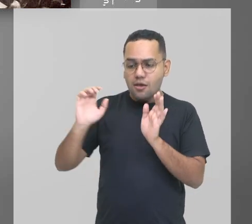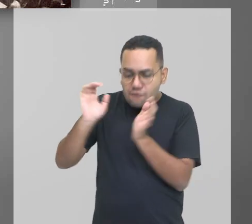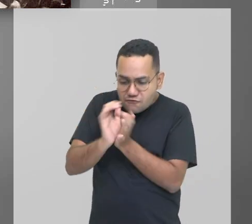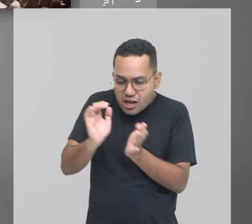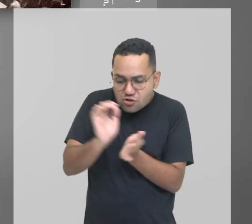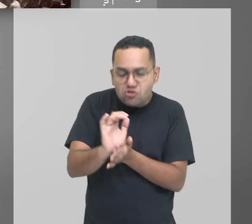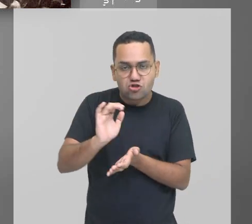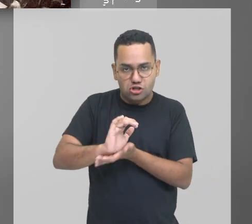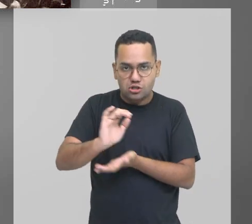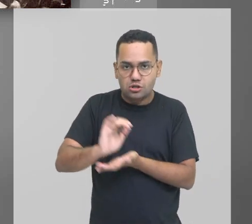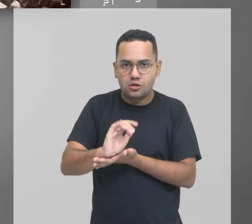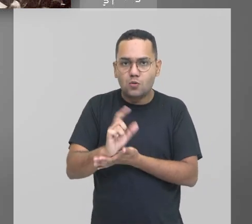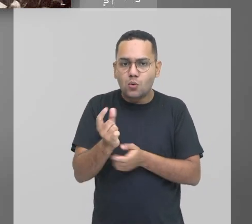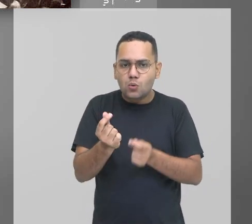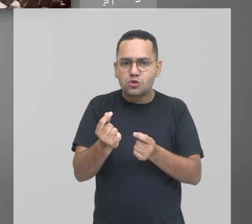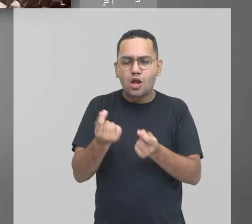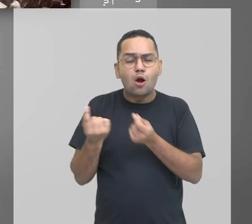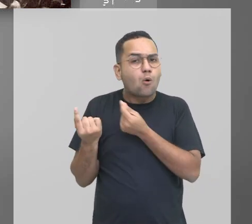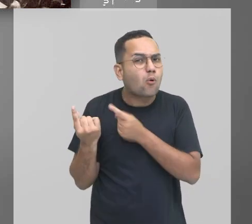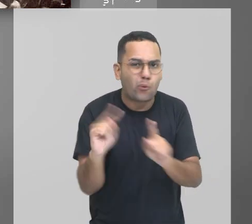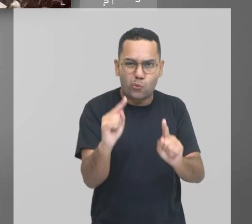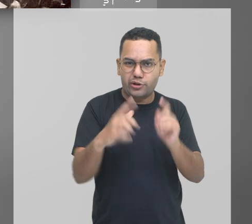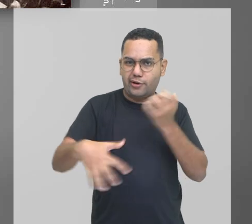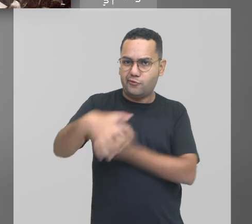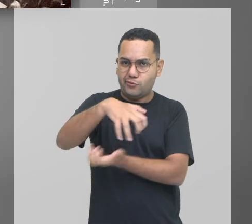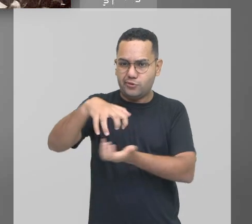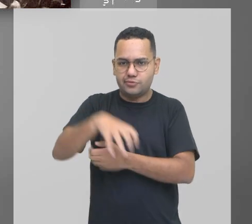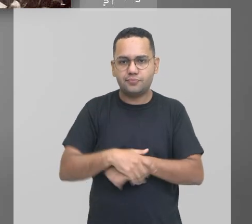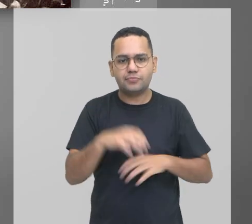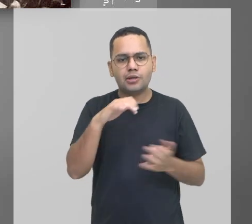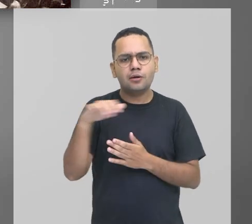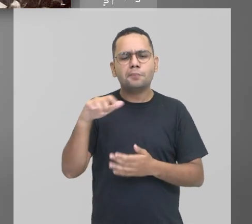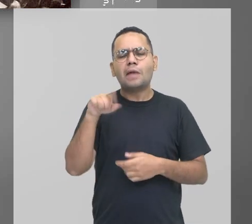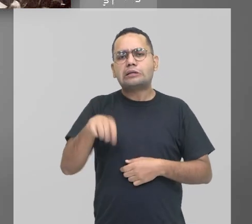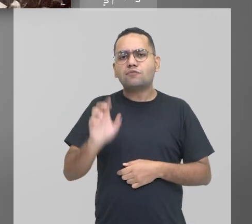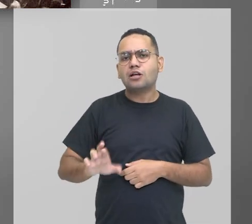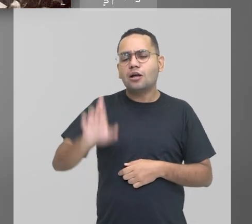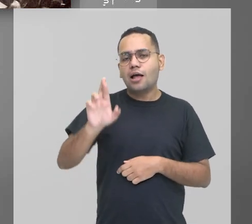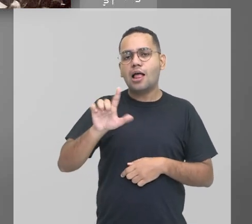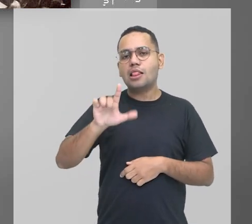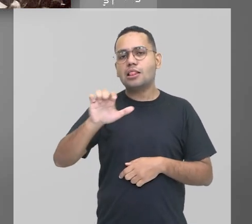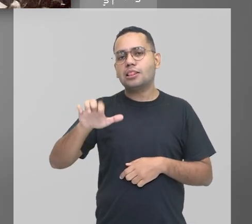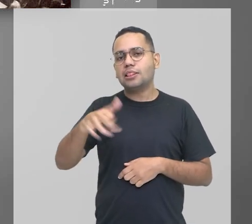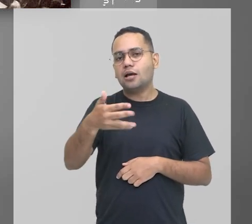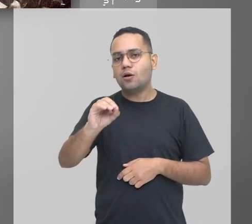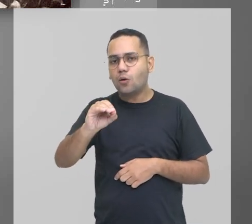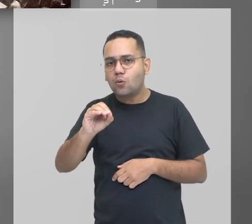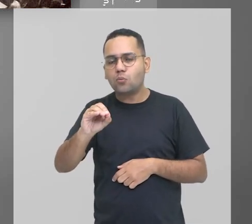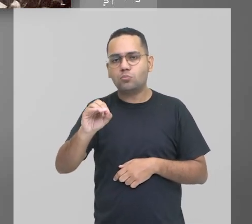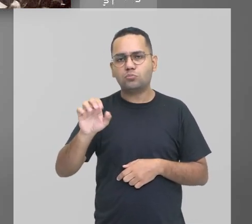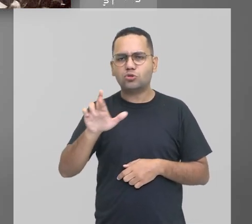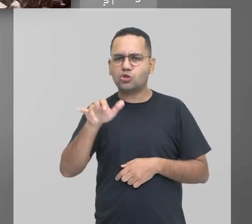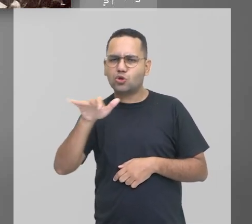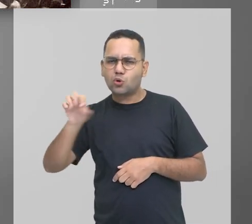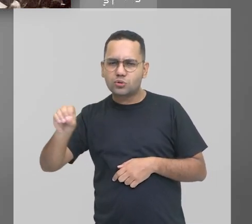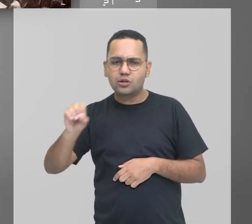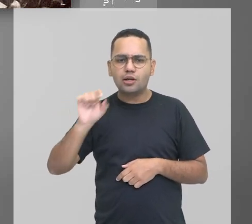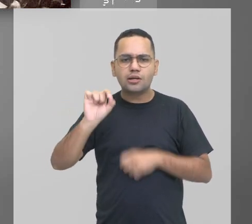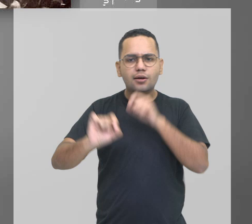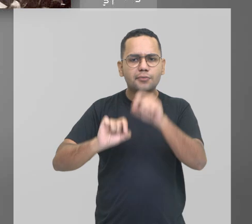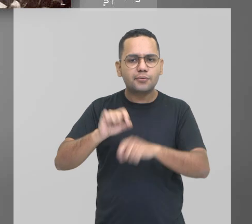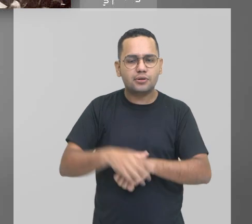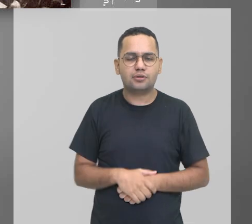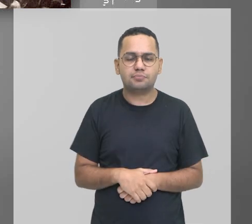contra-revolucionária. Os revolucionários, então, liderados por Leon Trotsky, resolveram formar o que chamou de o Grande